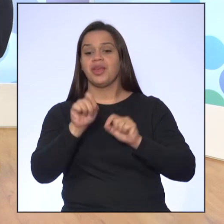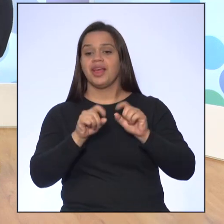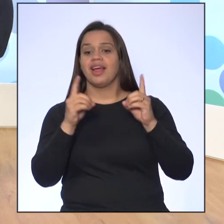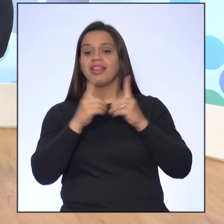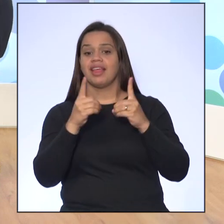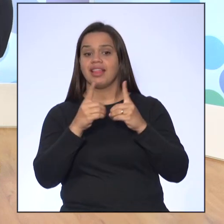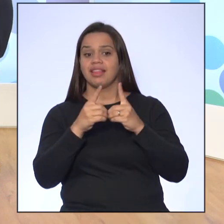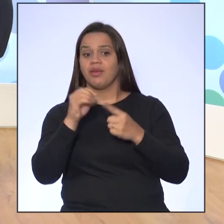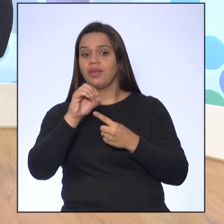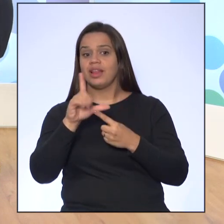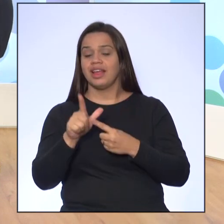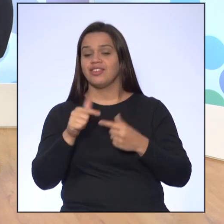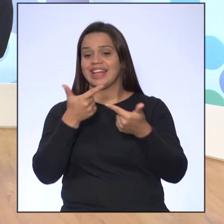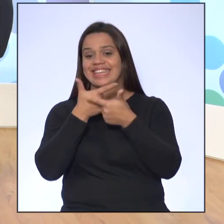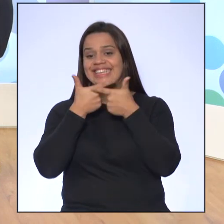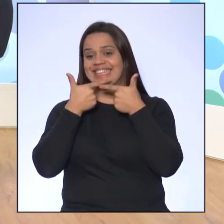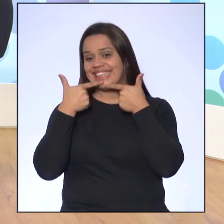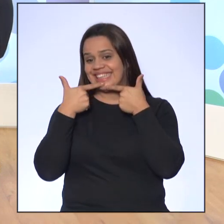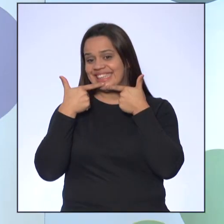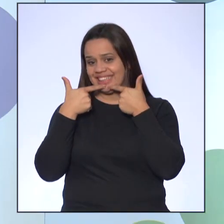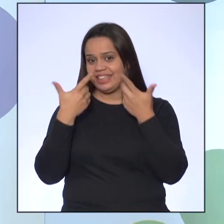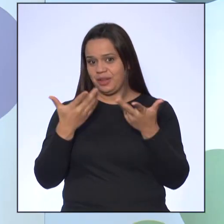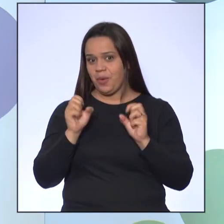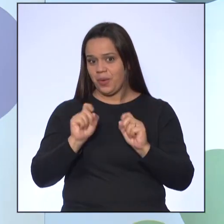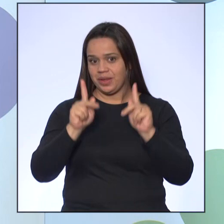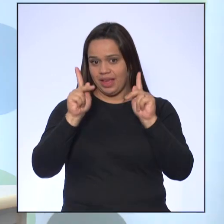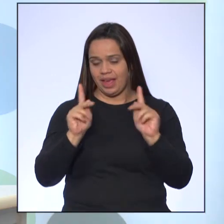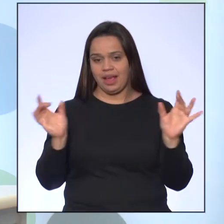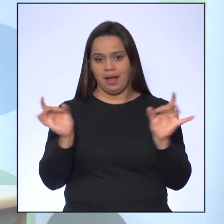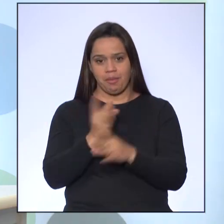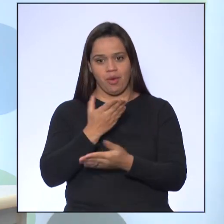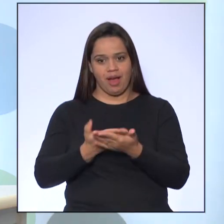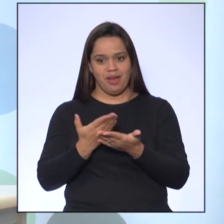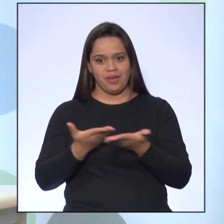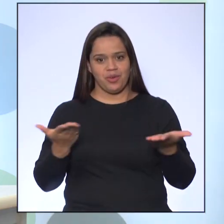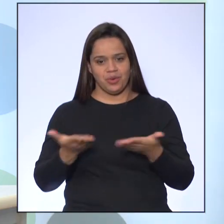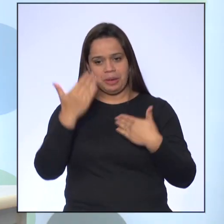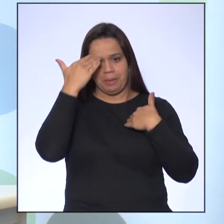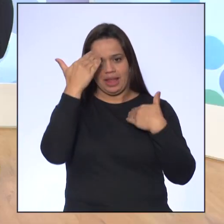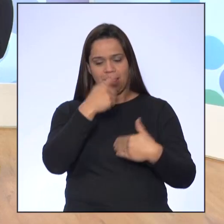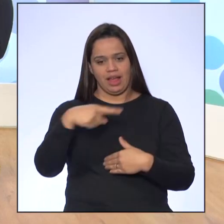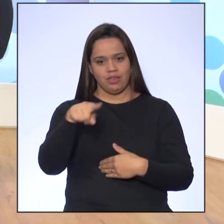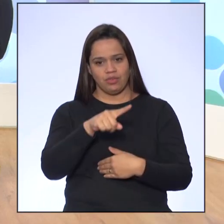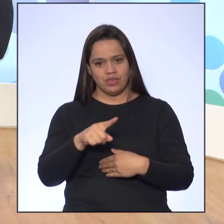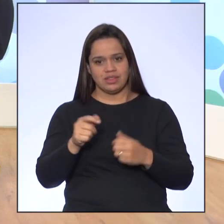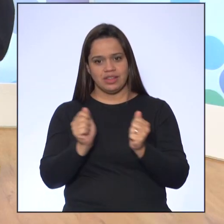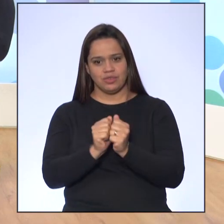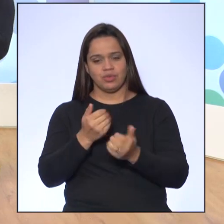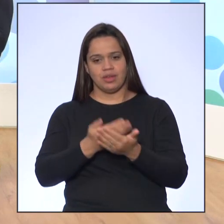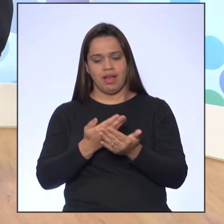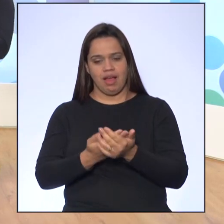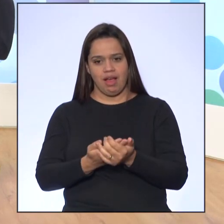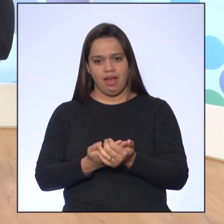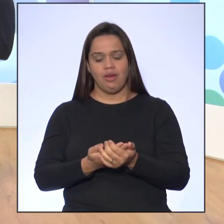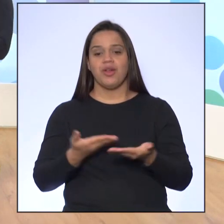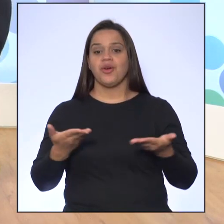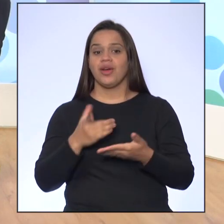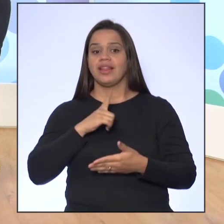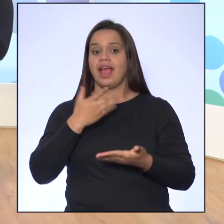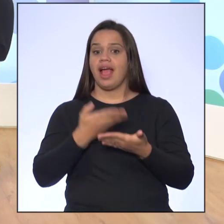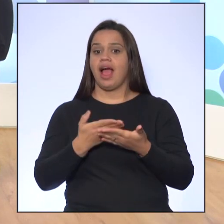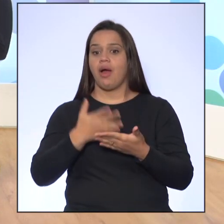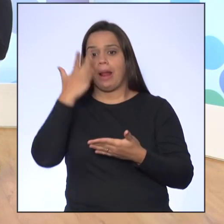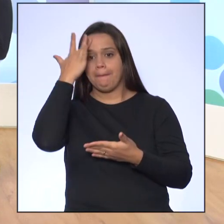mesmo, isso mesmo. Tá bom, Rafa? Fechamos por hoje? Fechamos por hoje. Agradeço a presença de vocês. A gente tem aula amanhã